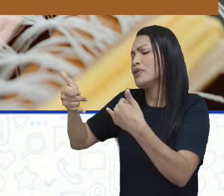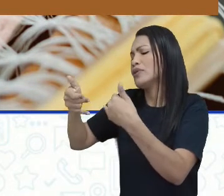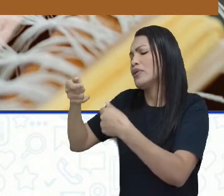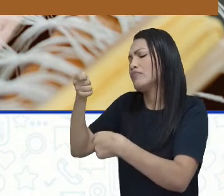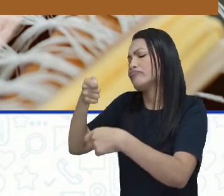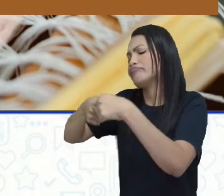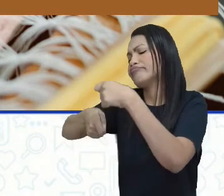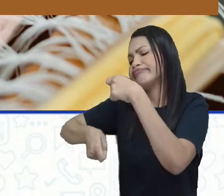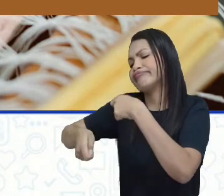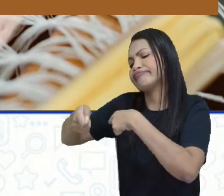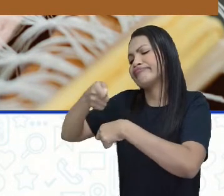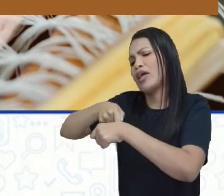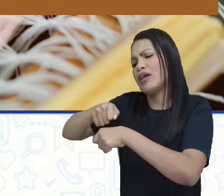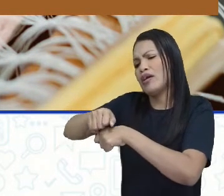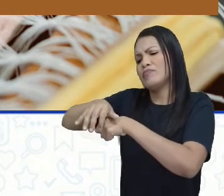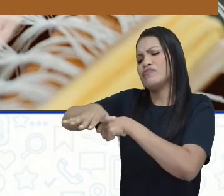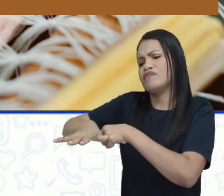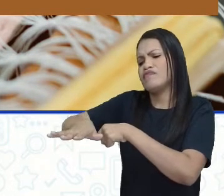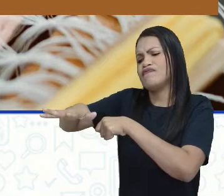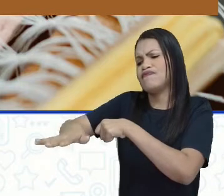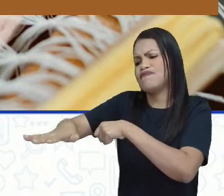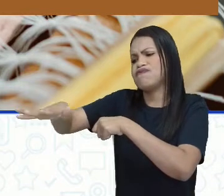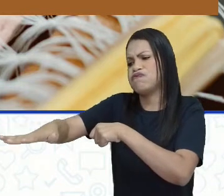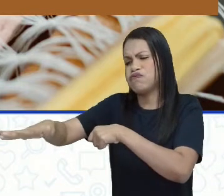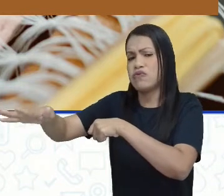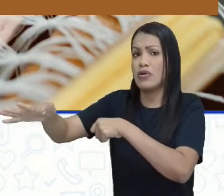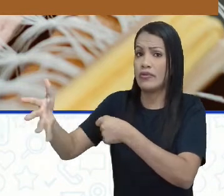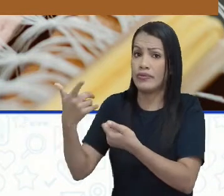redobrava sobre o tecido. Leve, a chuva